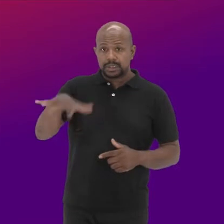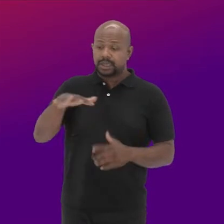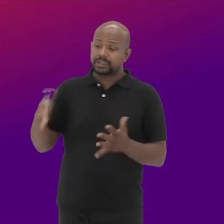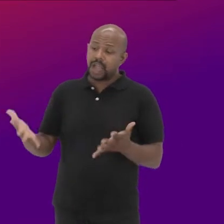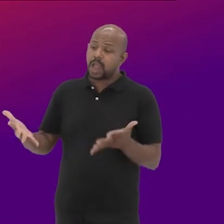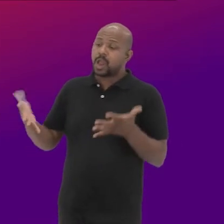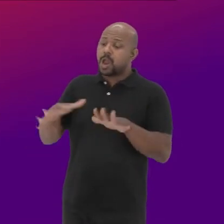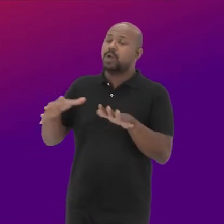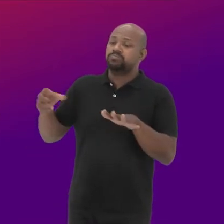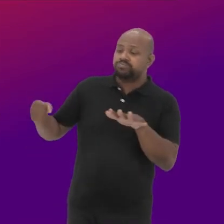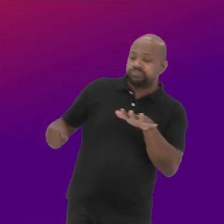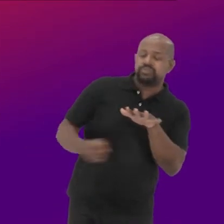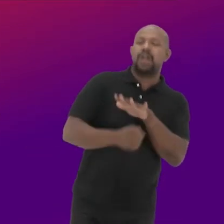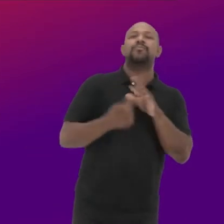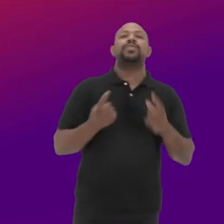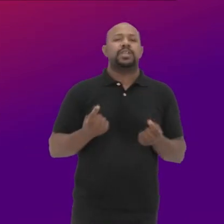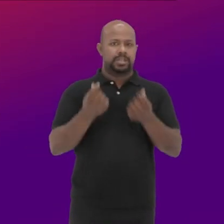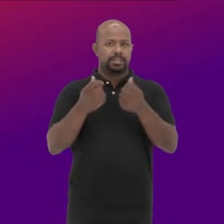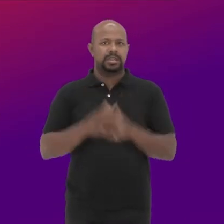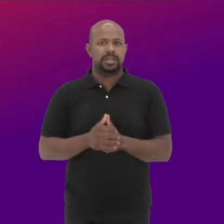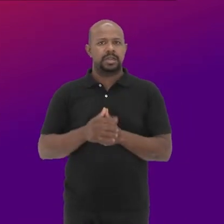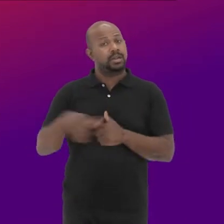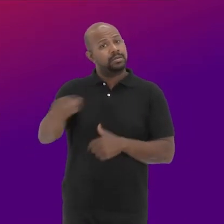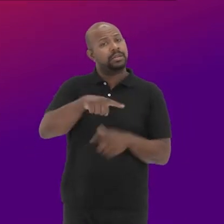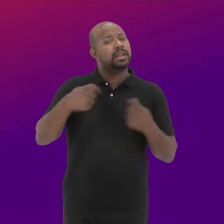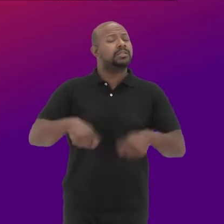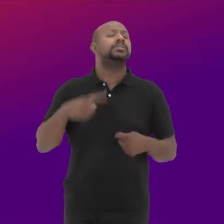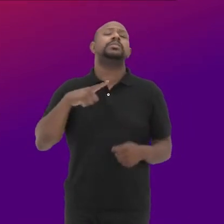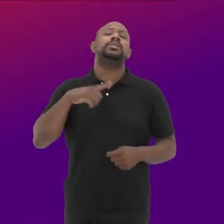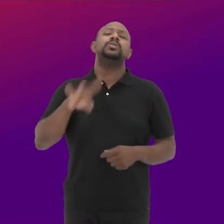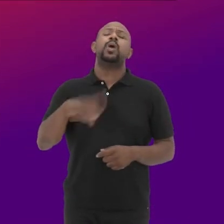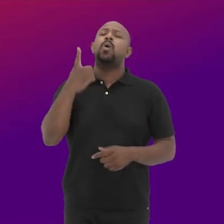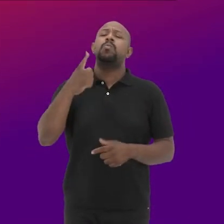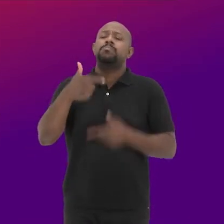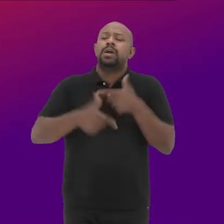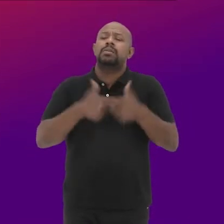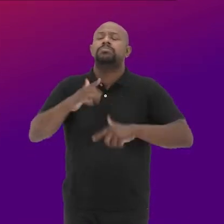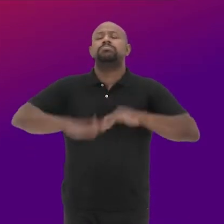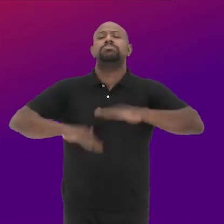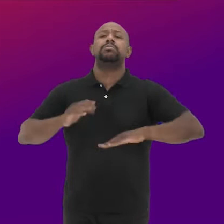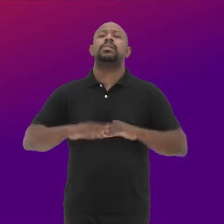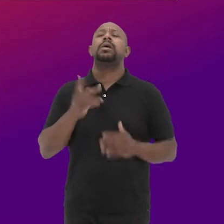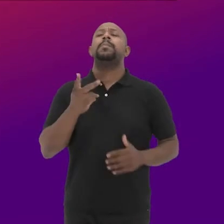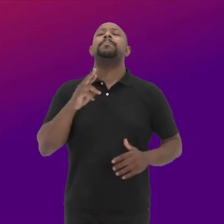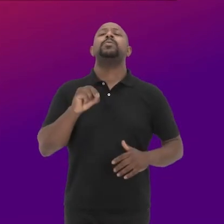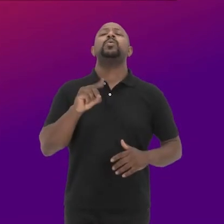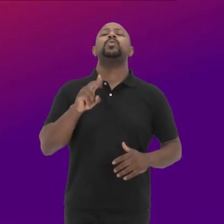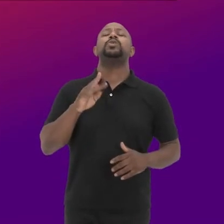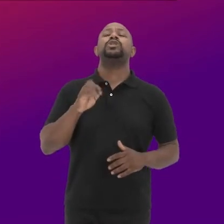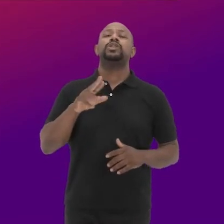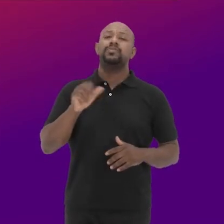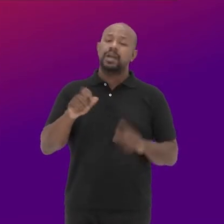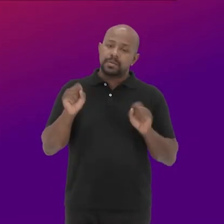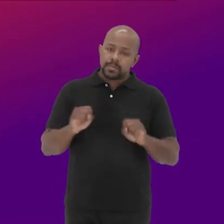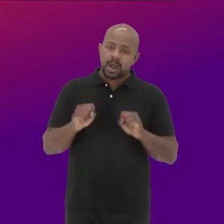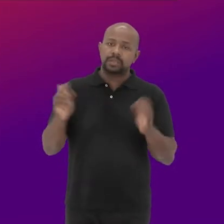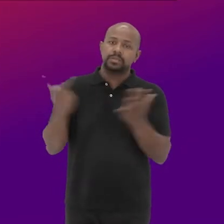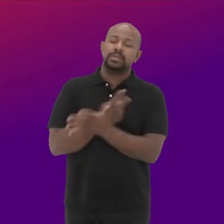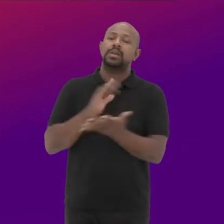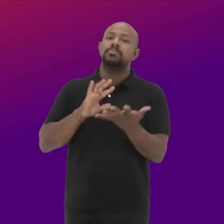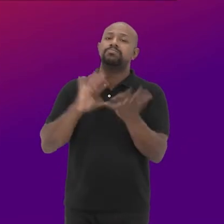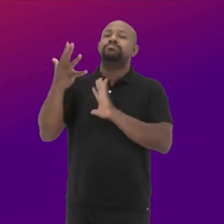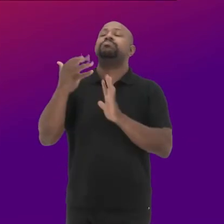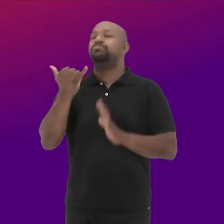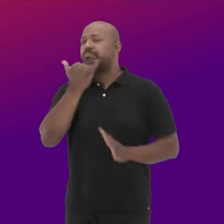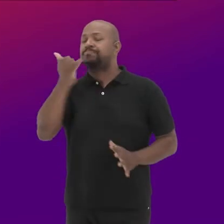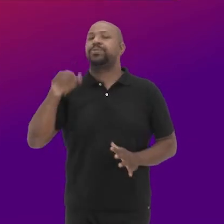essa inclusão financeira. E o que devem ter é apenas uma atividade produtiva que possa ser afetada por